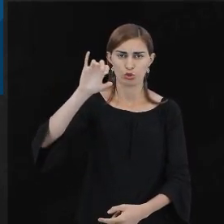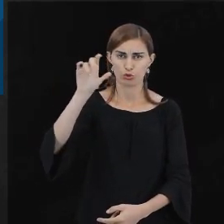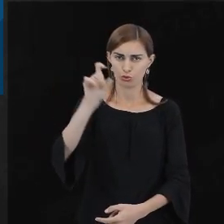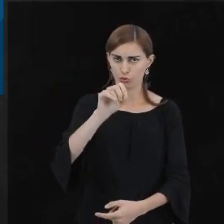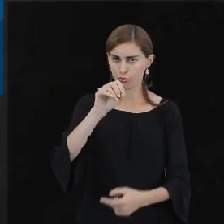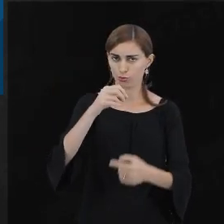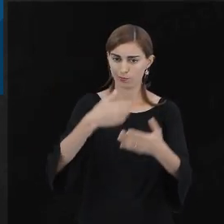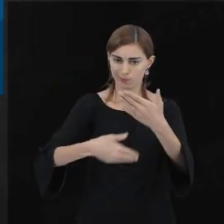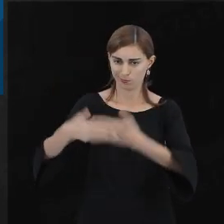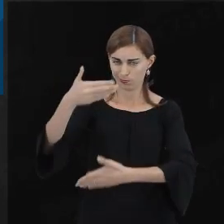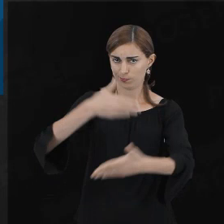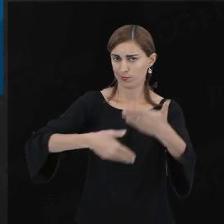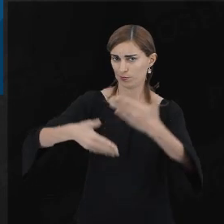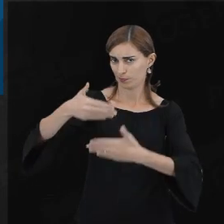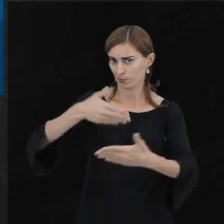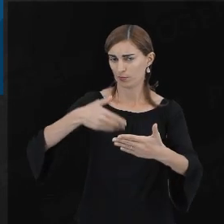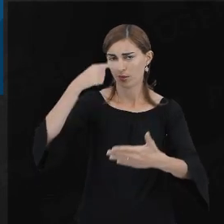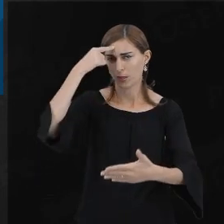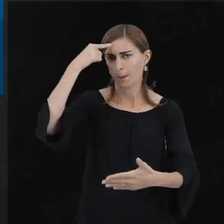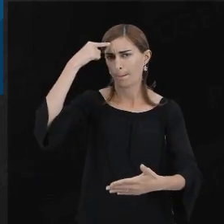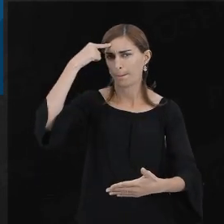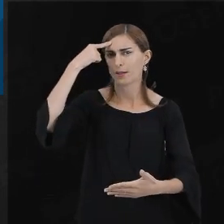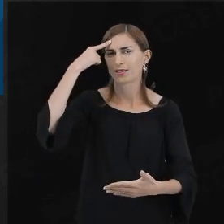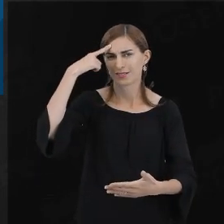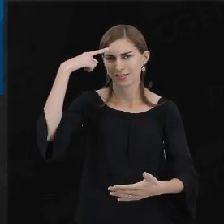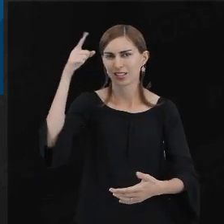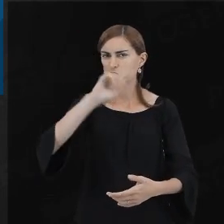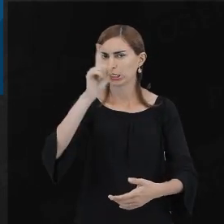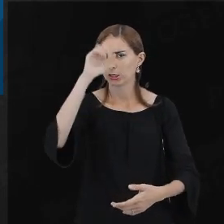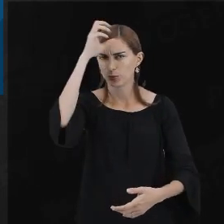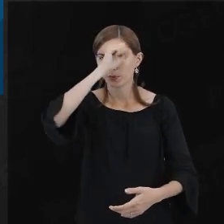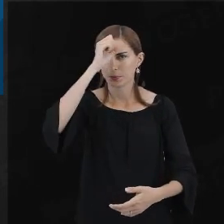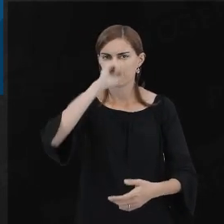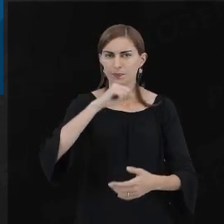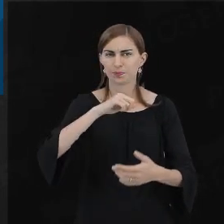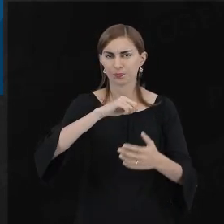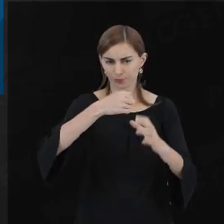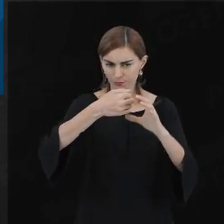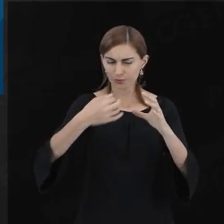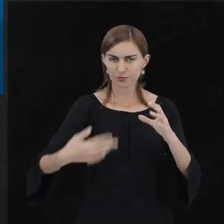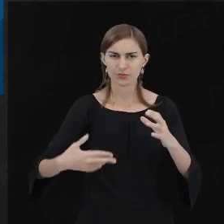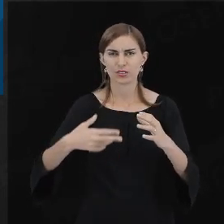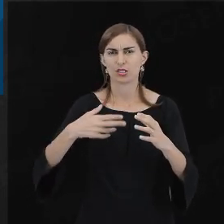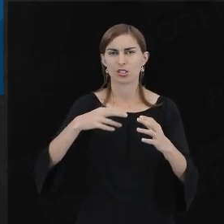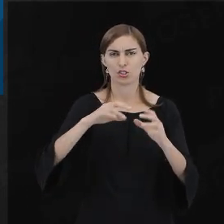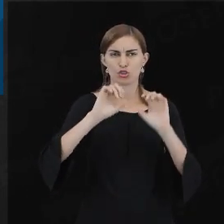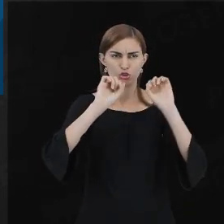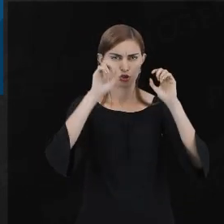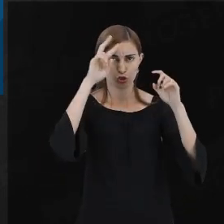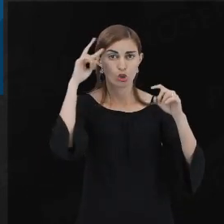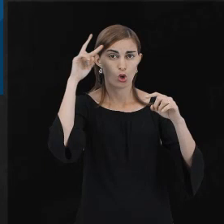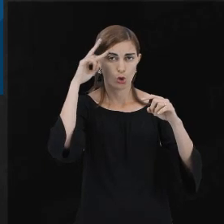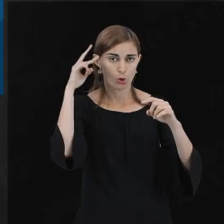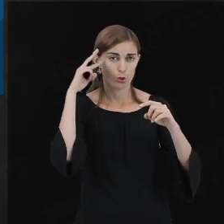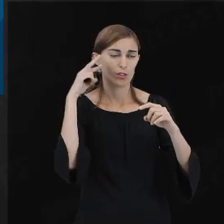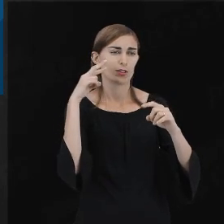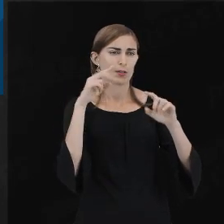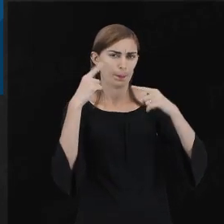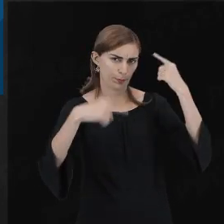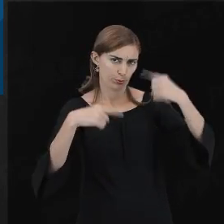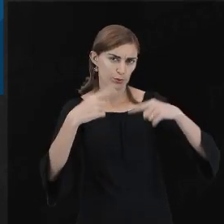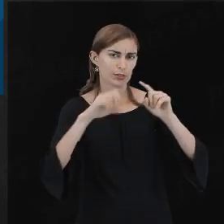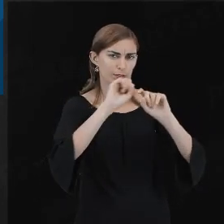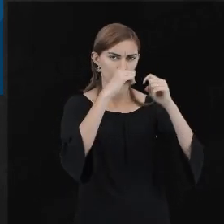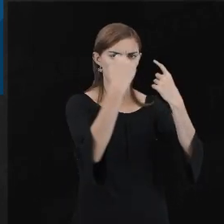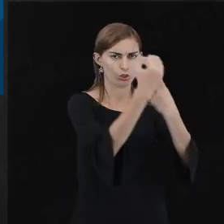esse fracasso ou para garantir a aprendizagem, né? Então eu tenho que ter critérios desse avaliador. Eu não posso avaliar segundo o meu